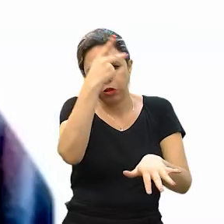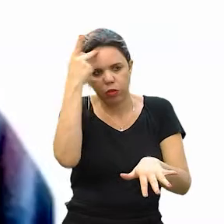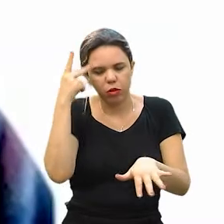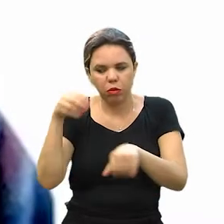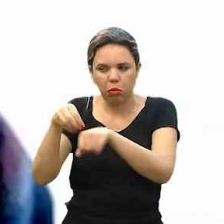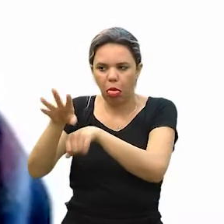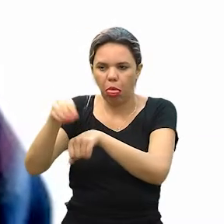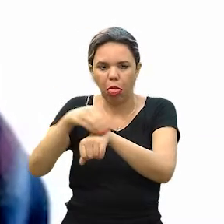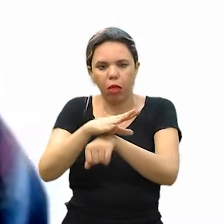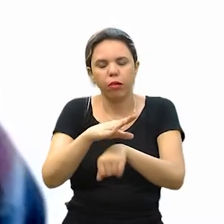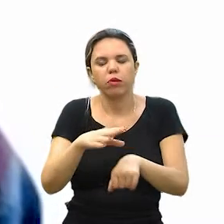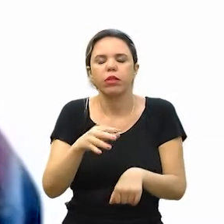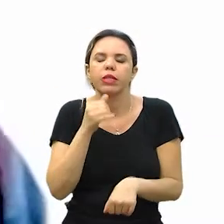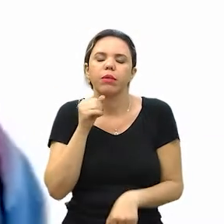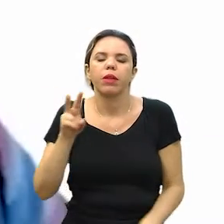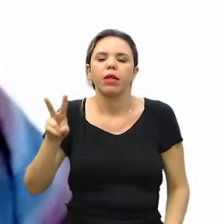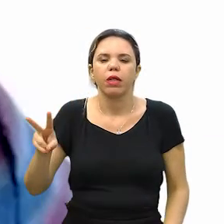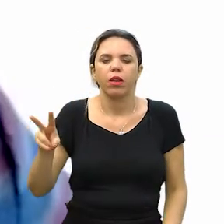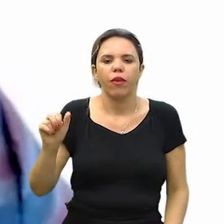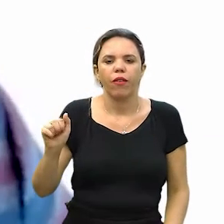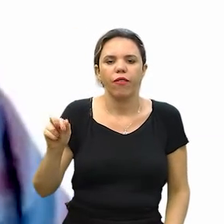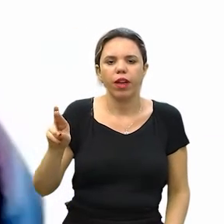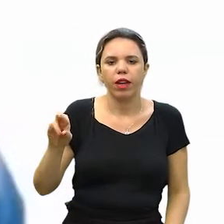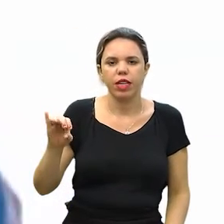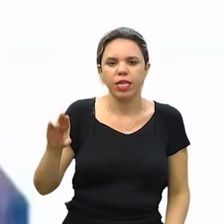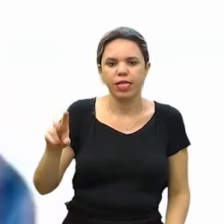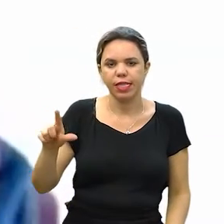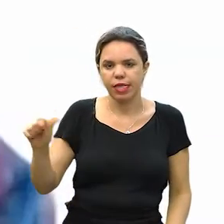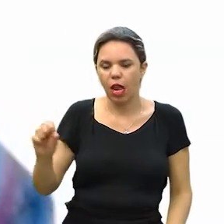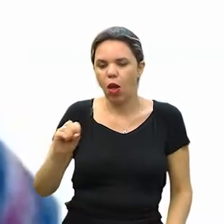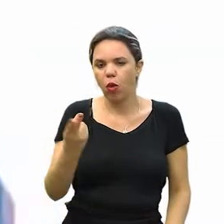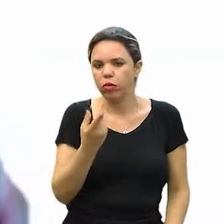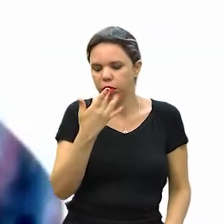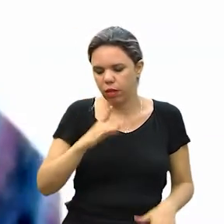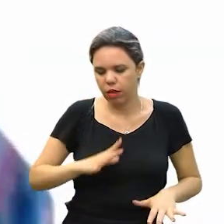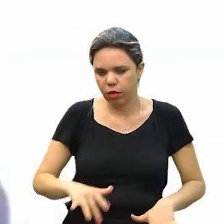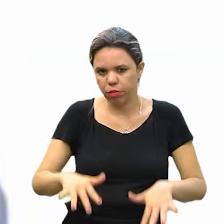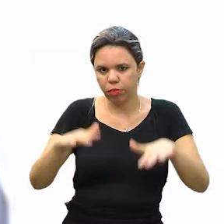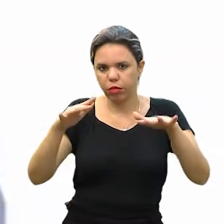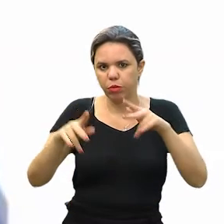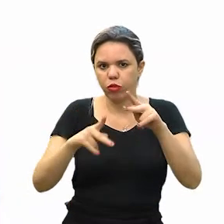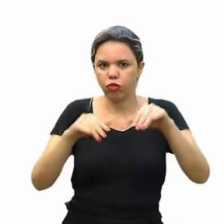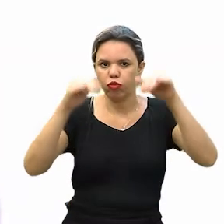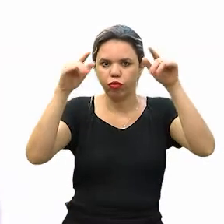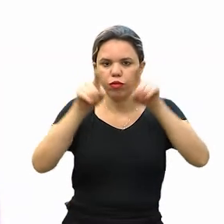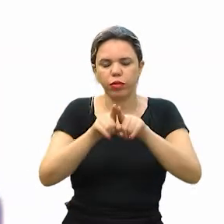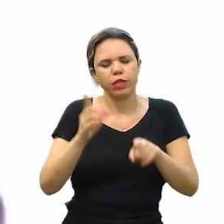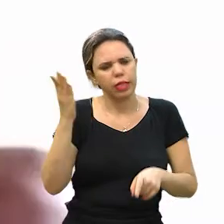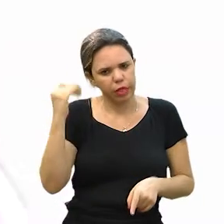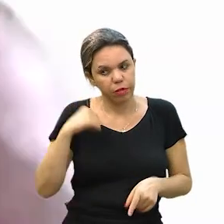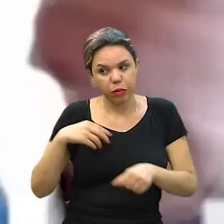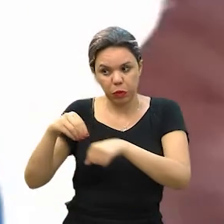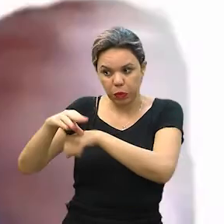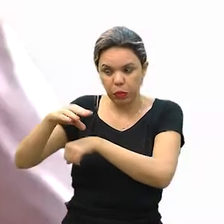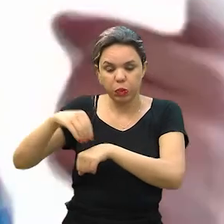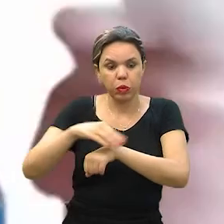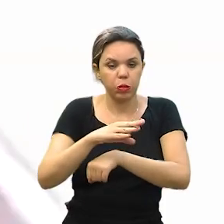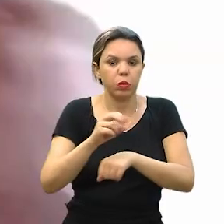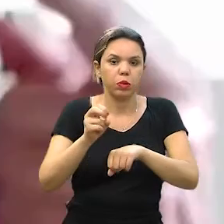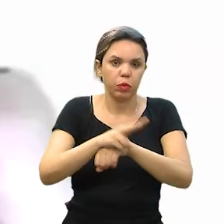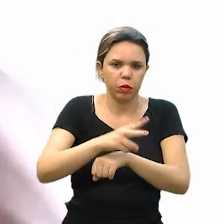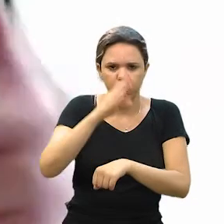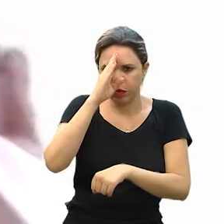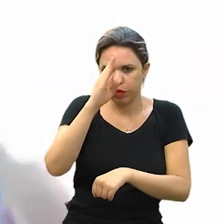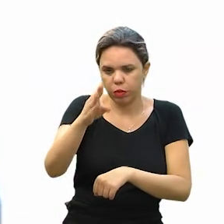contagioso? Tanto a varicela, quando a gente tem na infância ou quando adulto jovem, a gente sabe que você pode passar